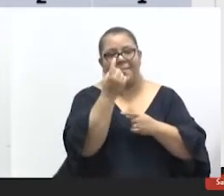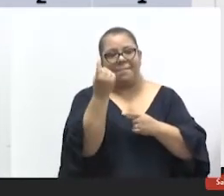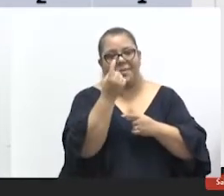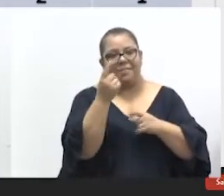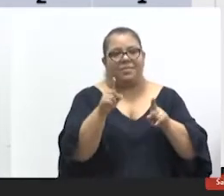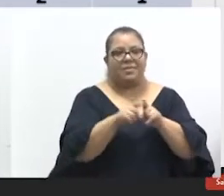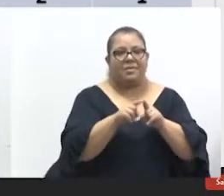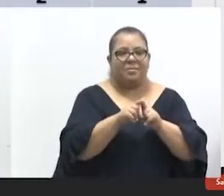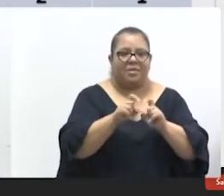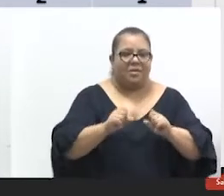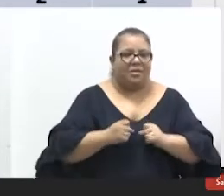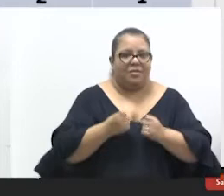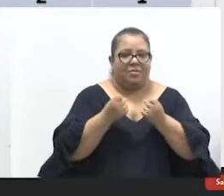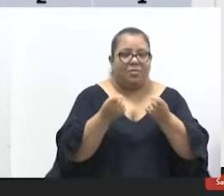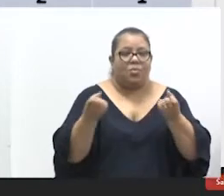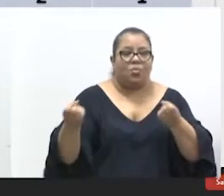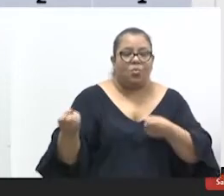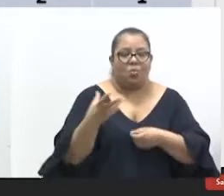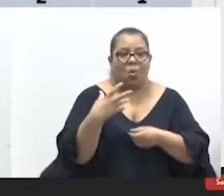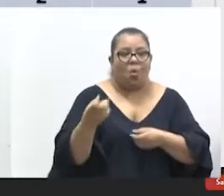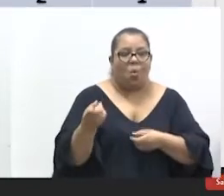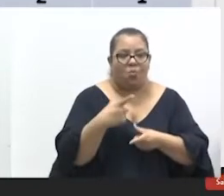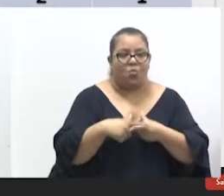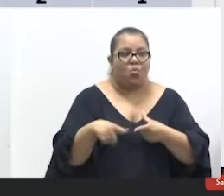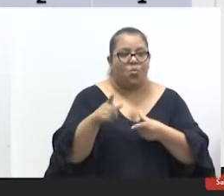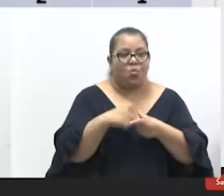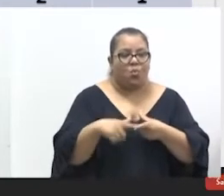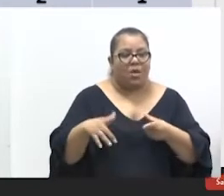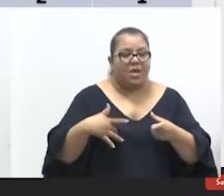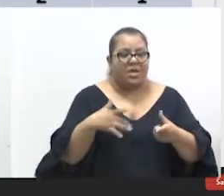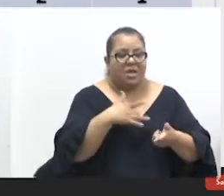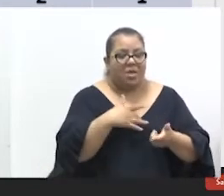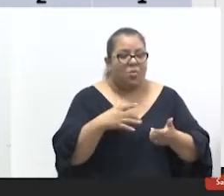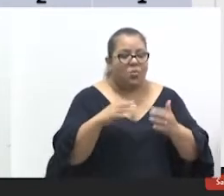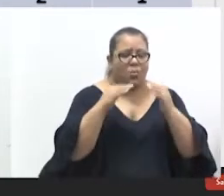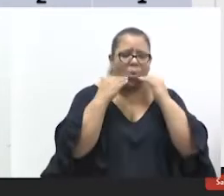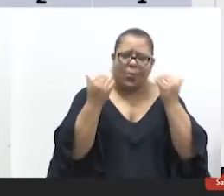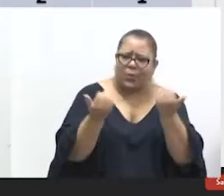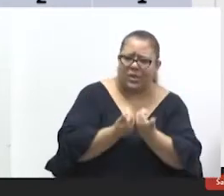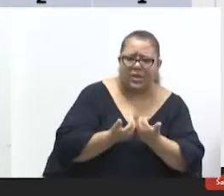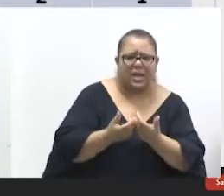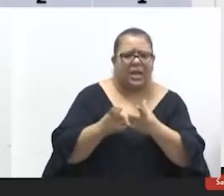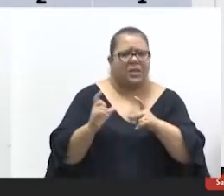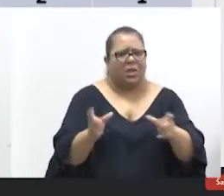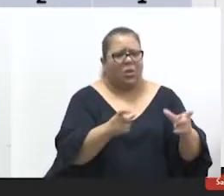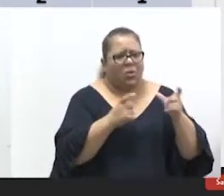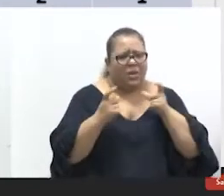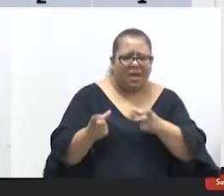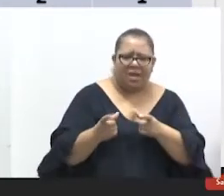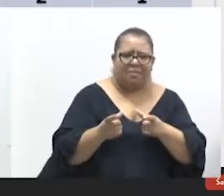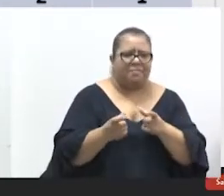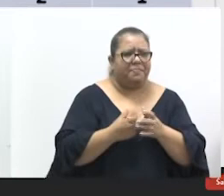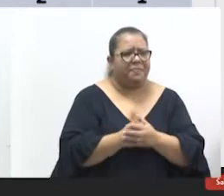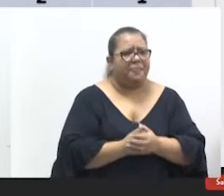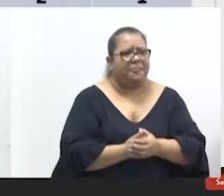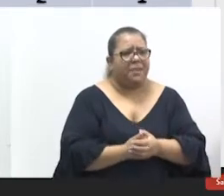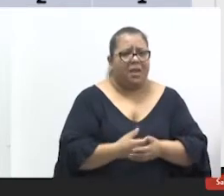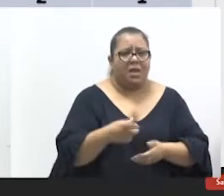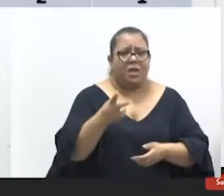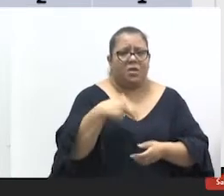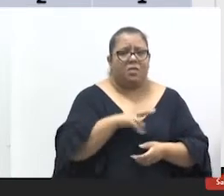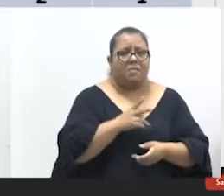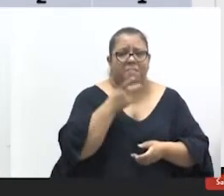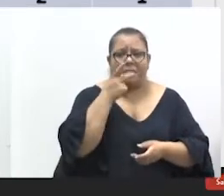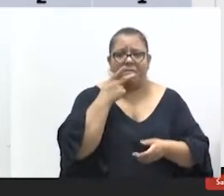o acolhimento dos novos problemas de saúde de determinadas comunidades, dos seus territórios, enfim. Porque aqui a gente está falando de primeiro